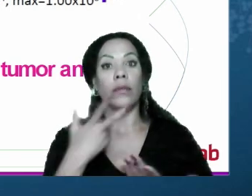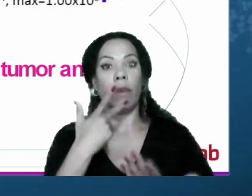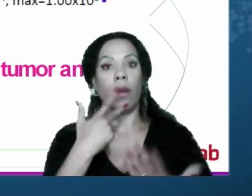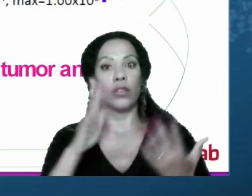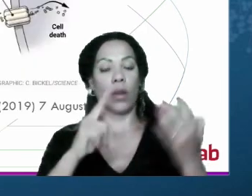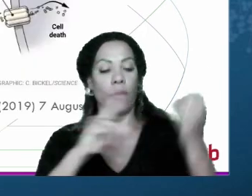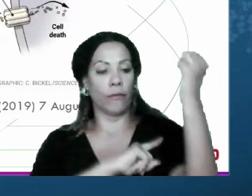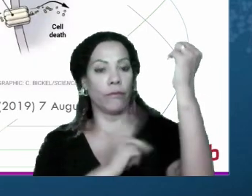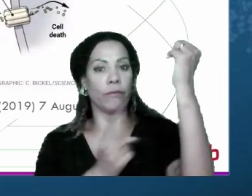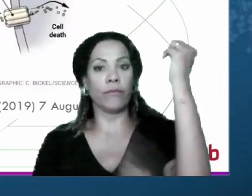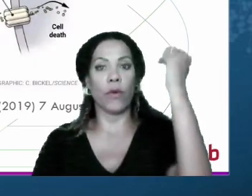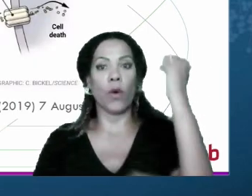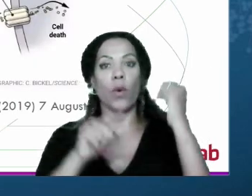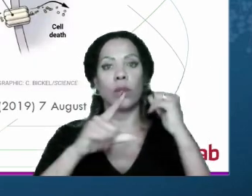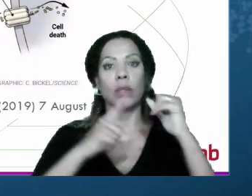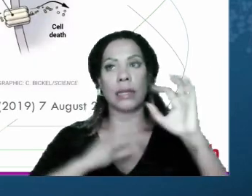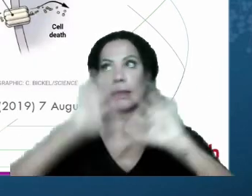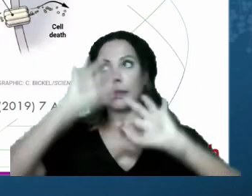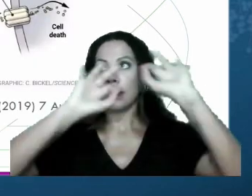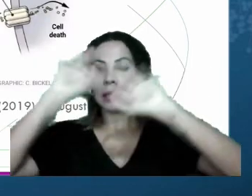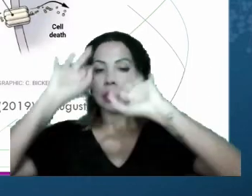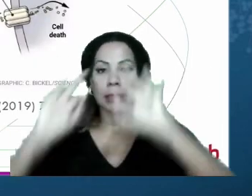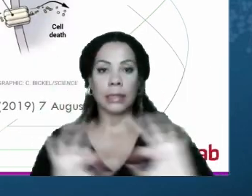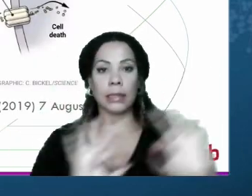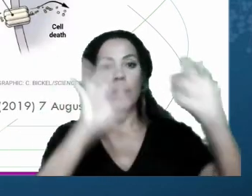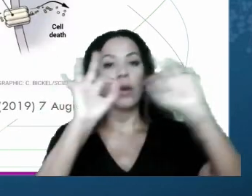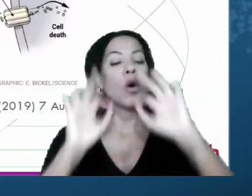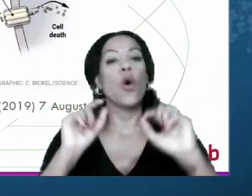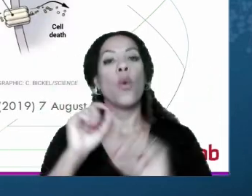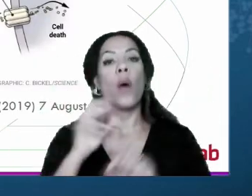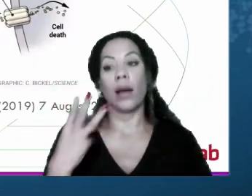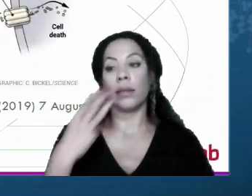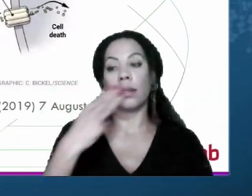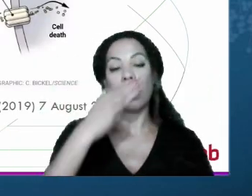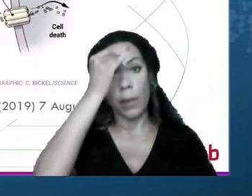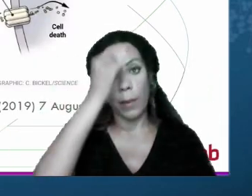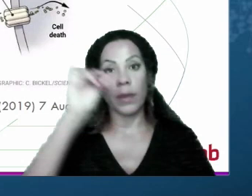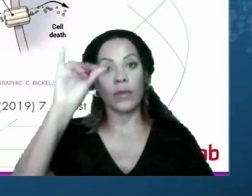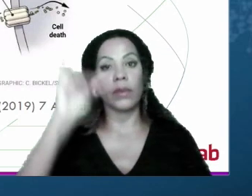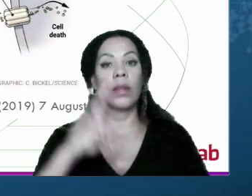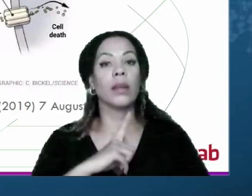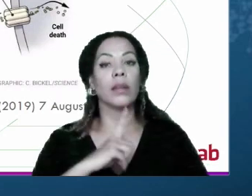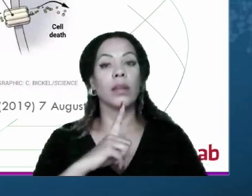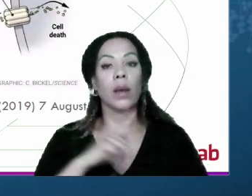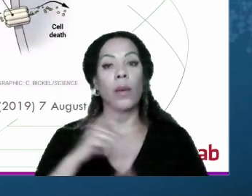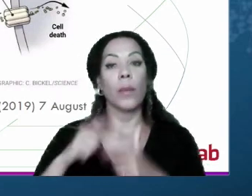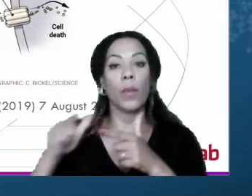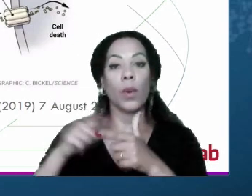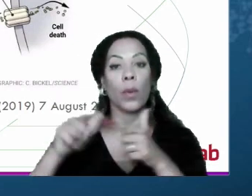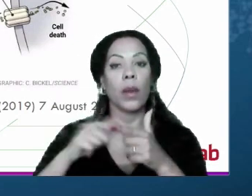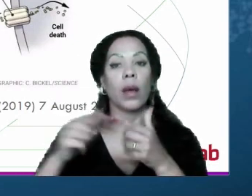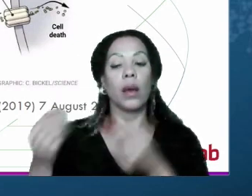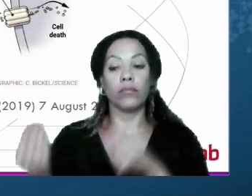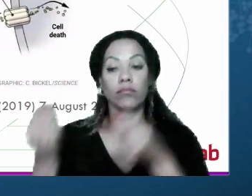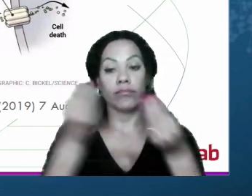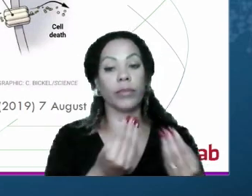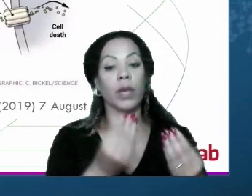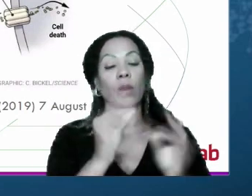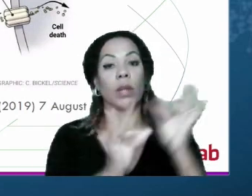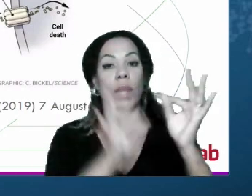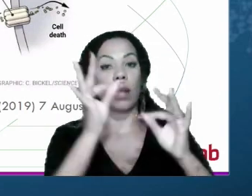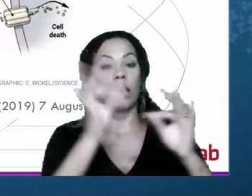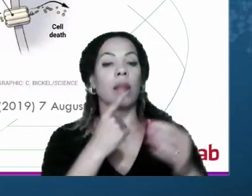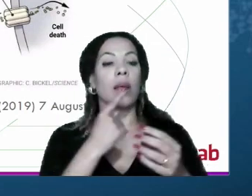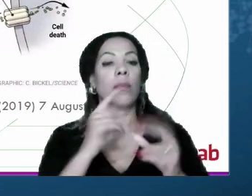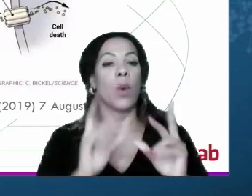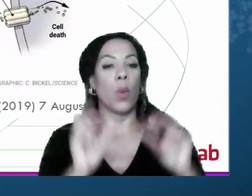ter esse desenho triplo para evitar que haja problemas de fornecimento do tratamento de leucemia, por